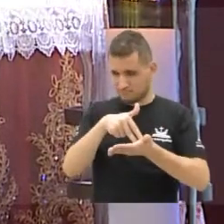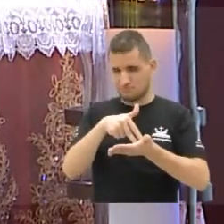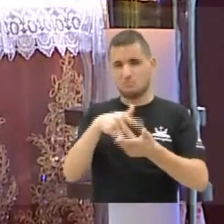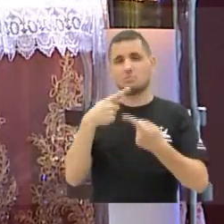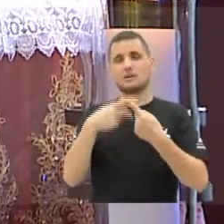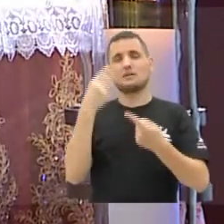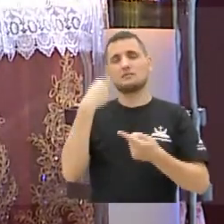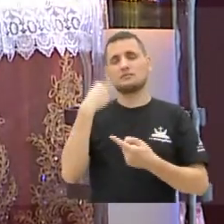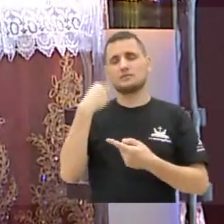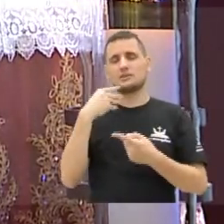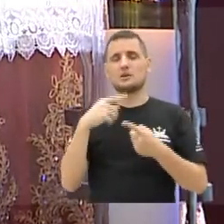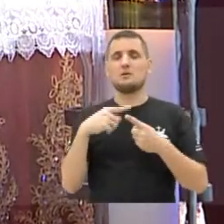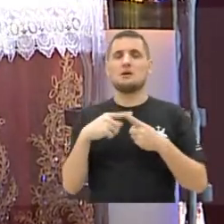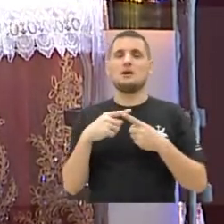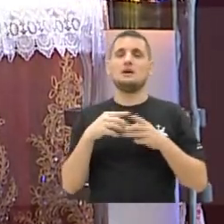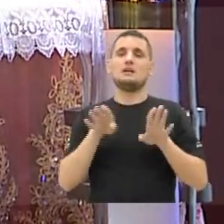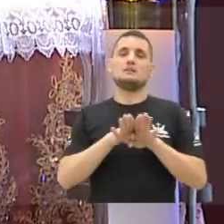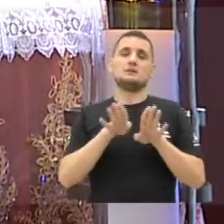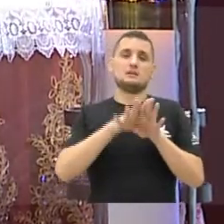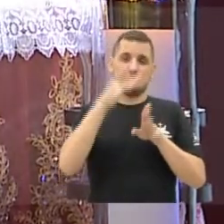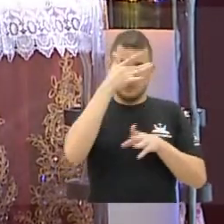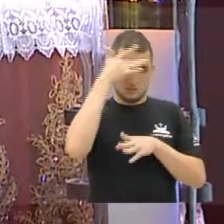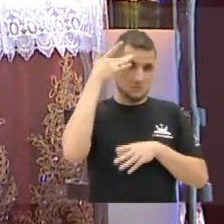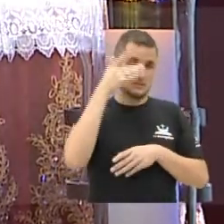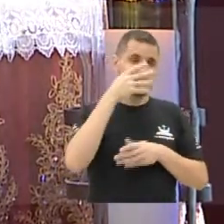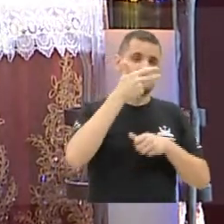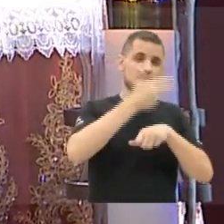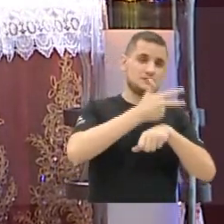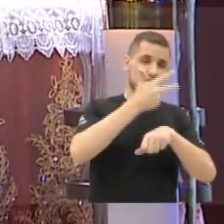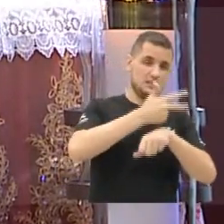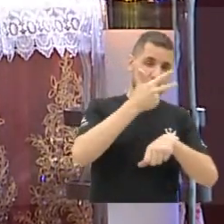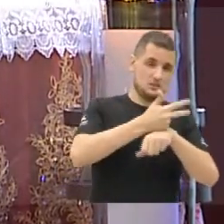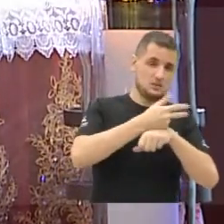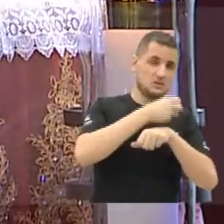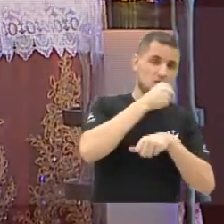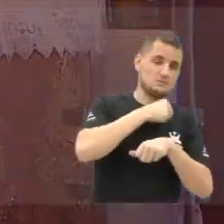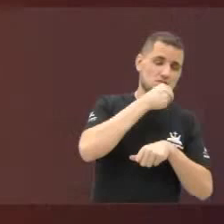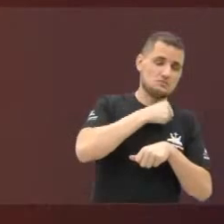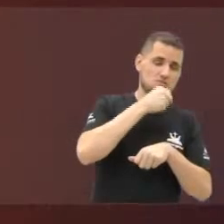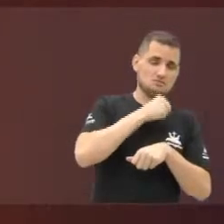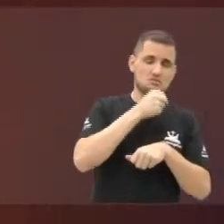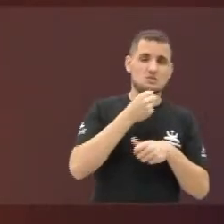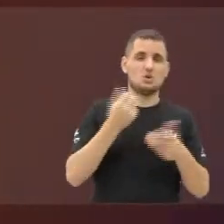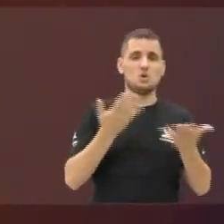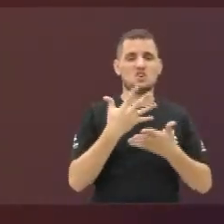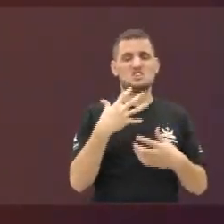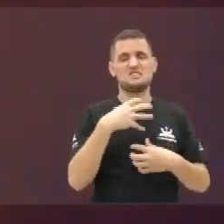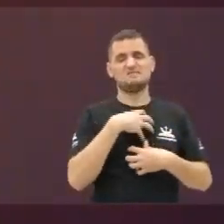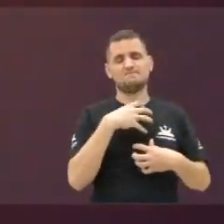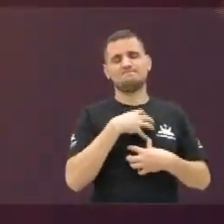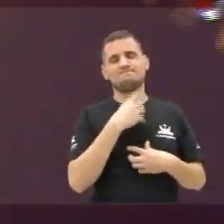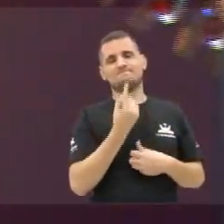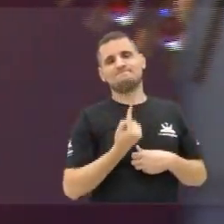mas quantos idosos e idosas, quantas pessoas que hoje se sentem